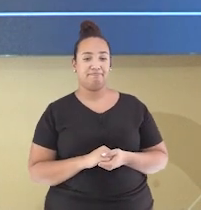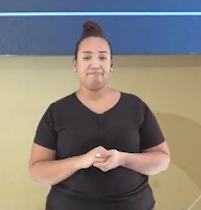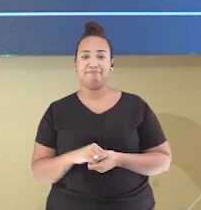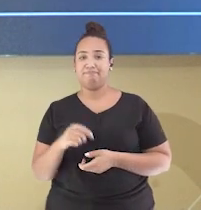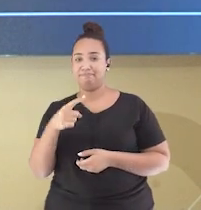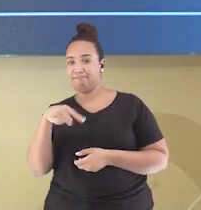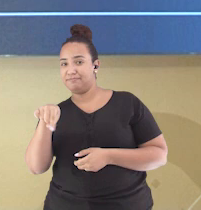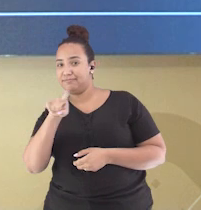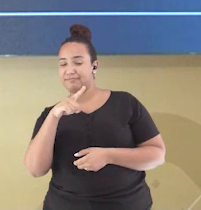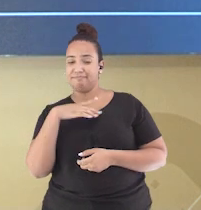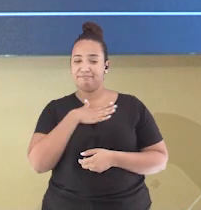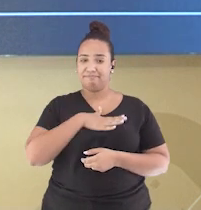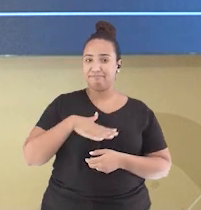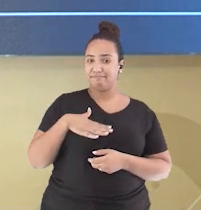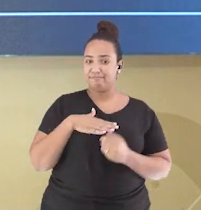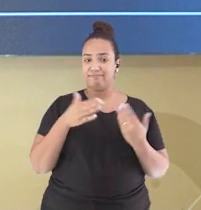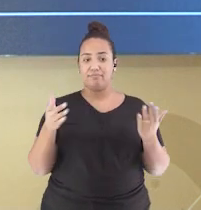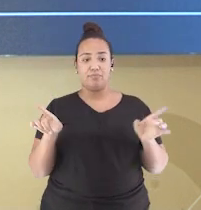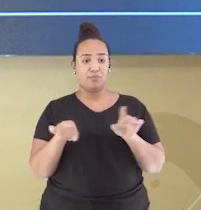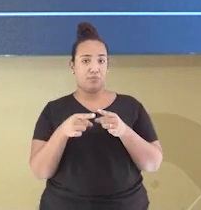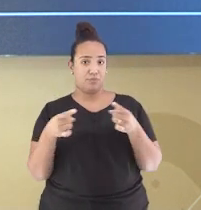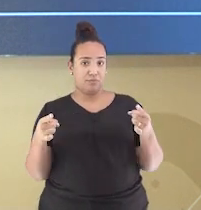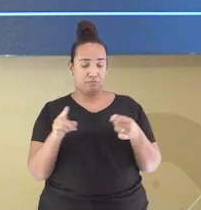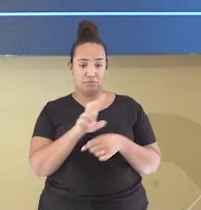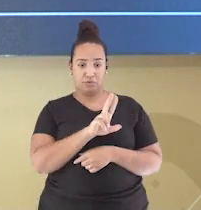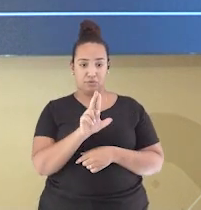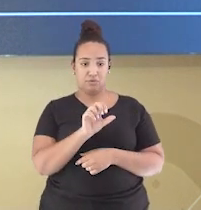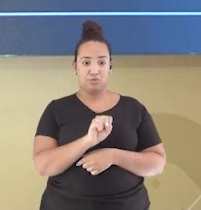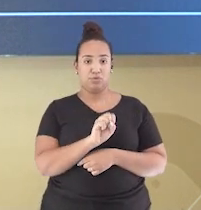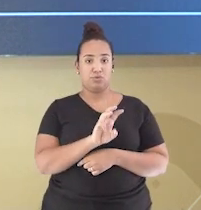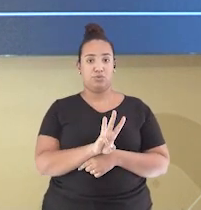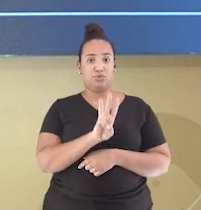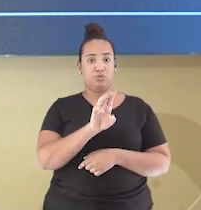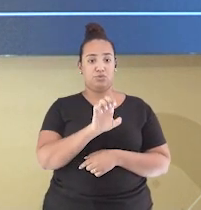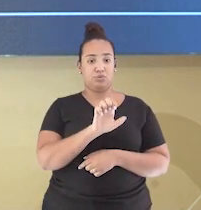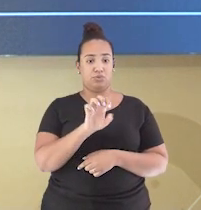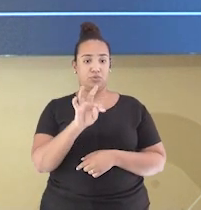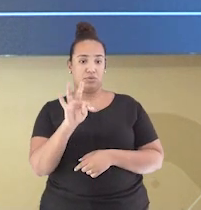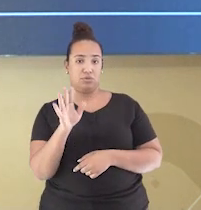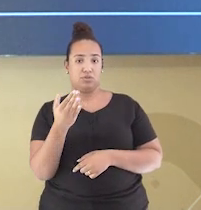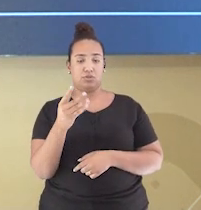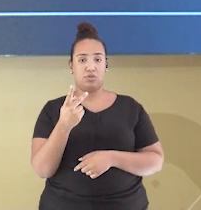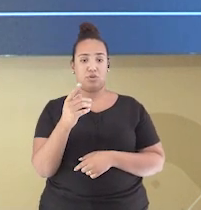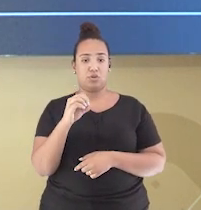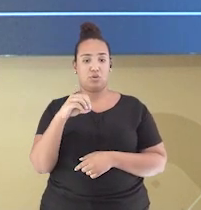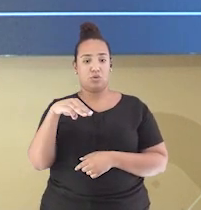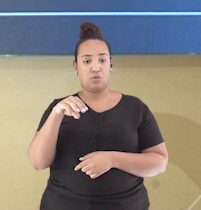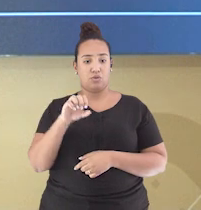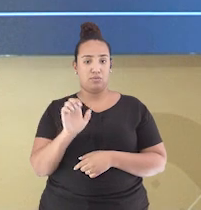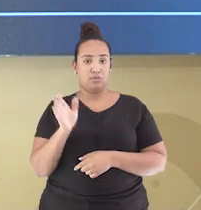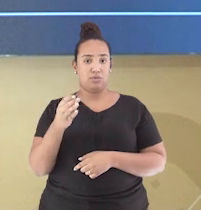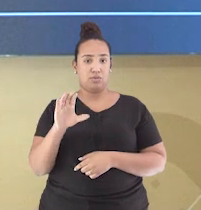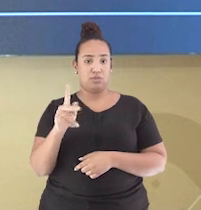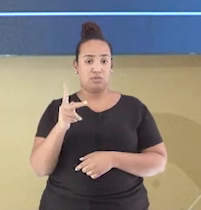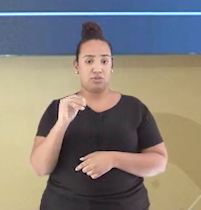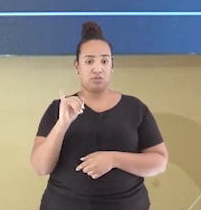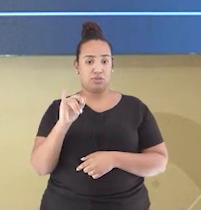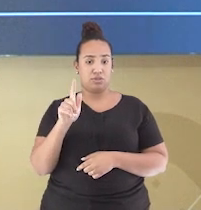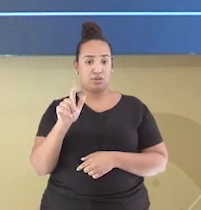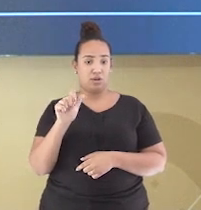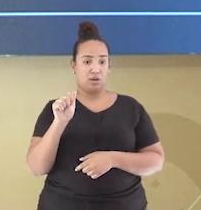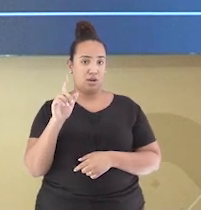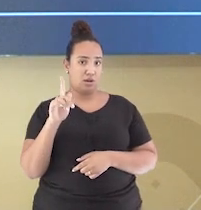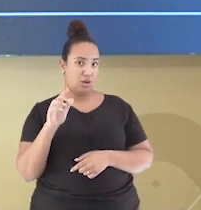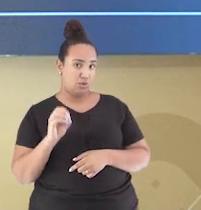Gostaram? Essa música se chama Sweet Home Chicago. A tradução da letra seria algo